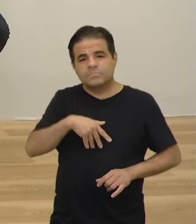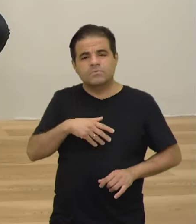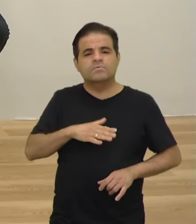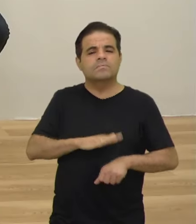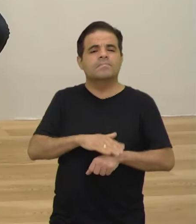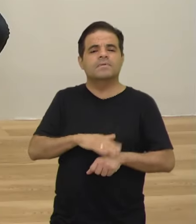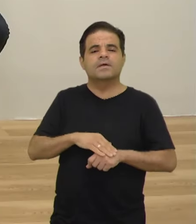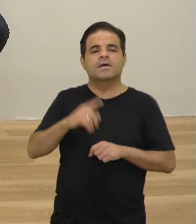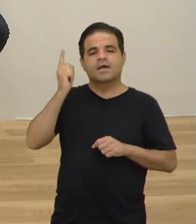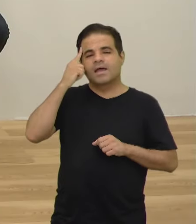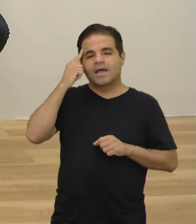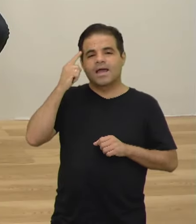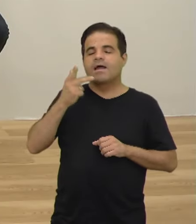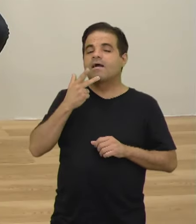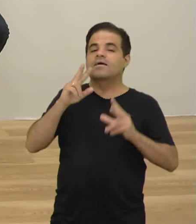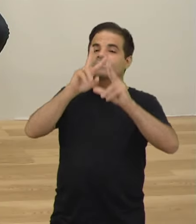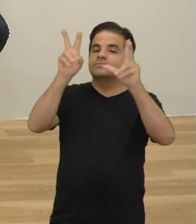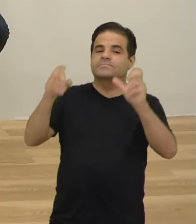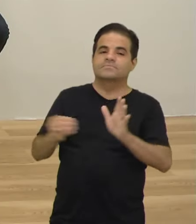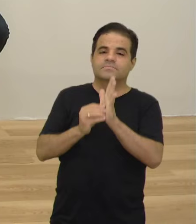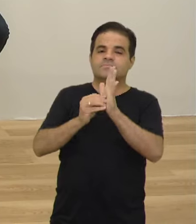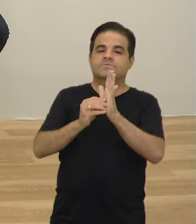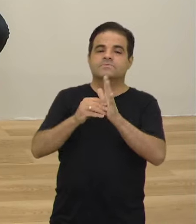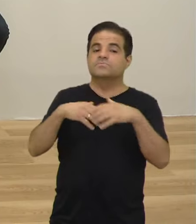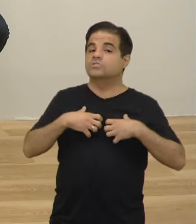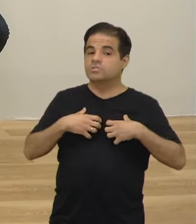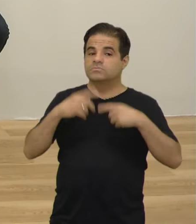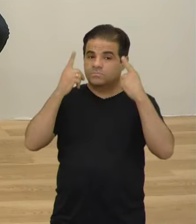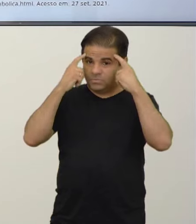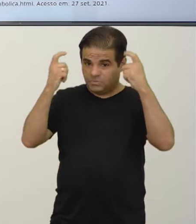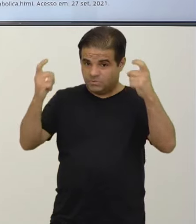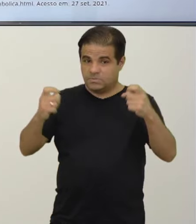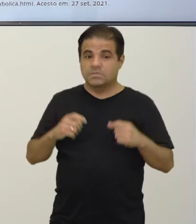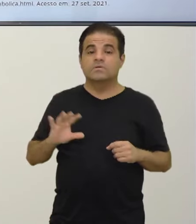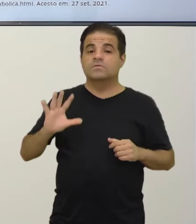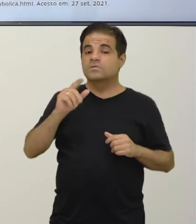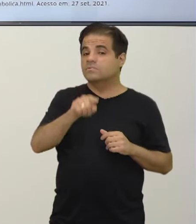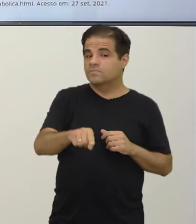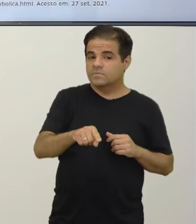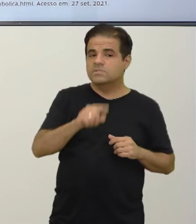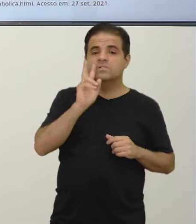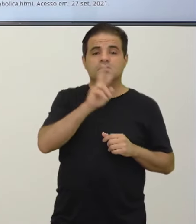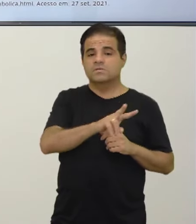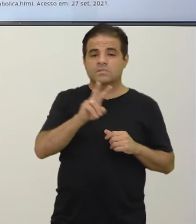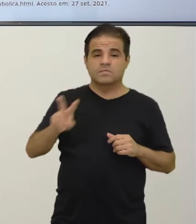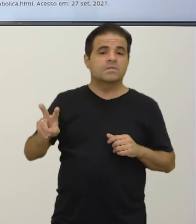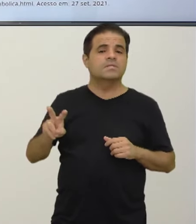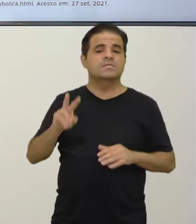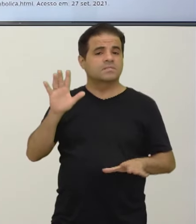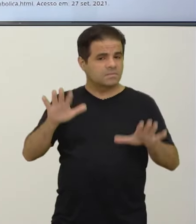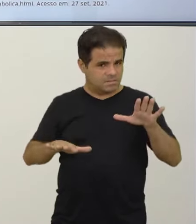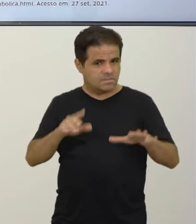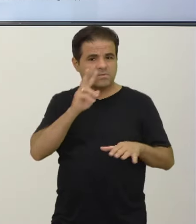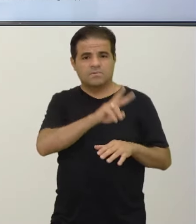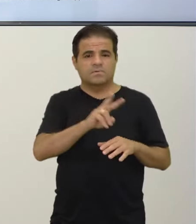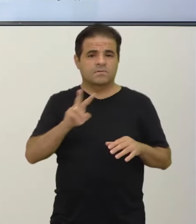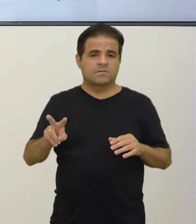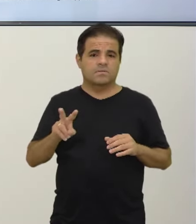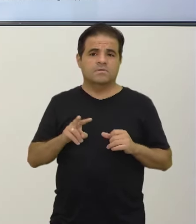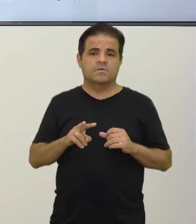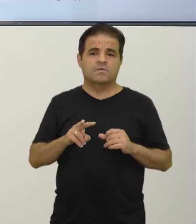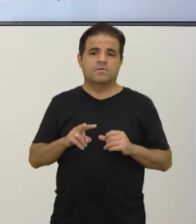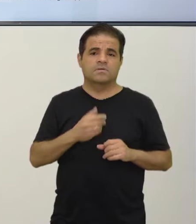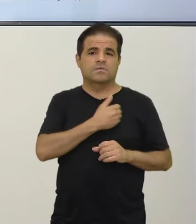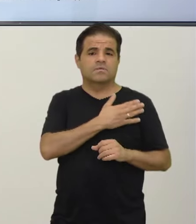assim, sobre isso. Um tipo de violência simbólica, e que vocês já devem ter visto muitas vezes, é